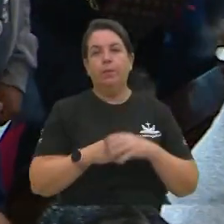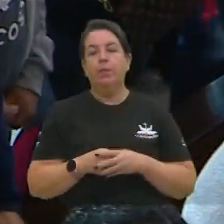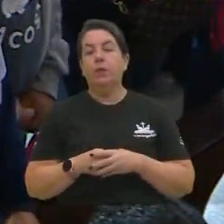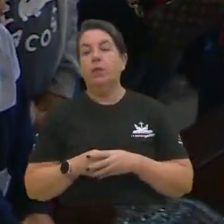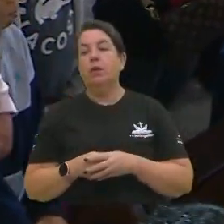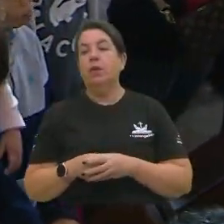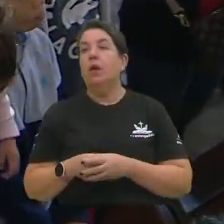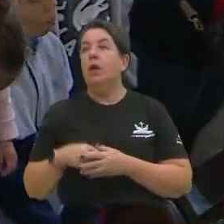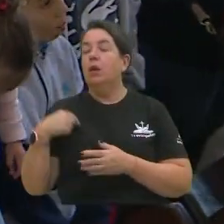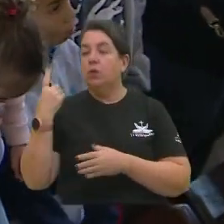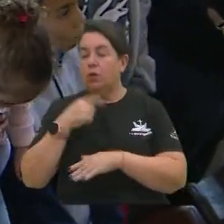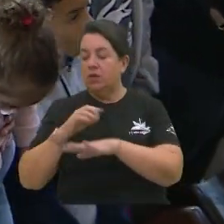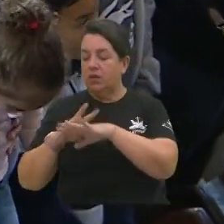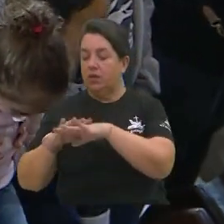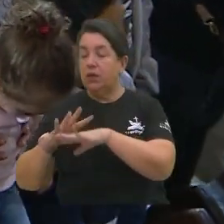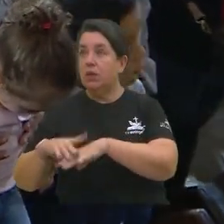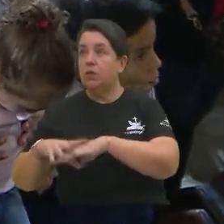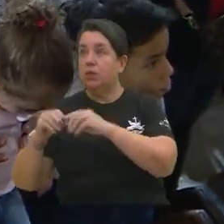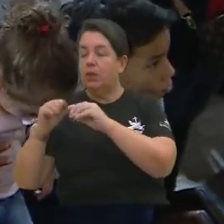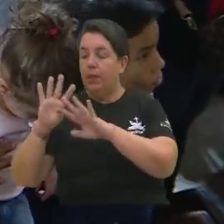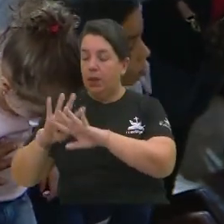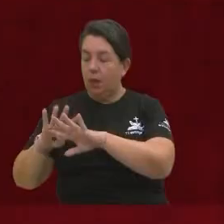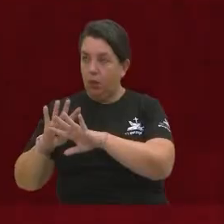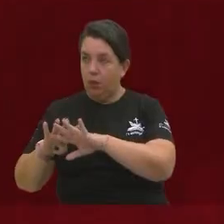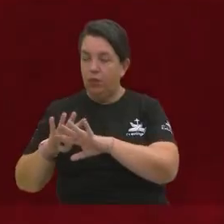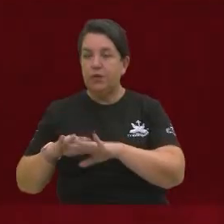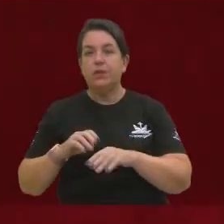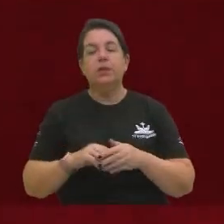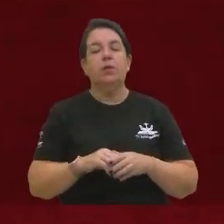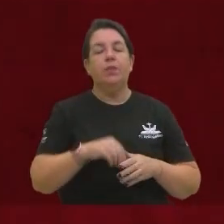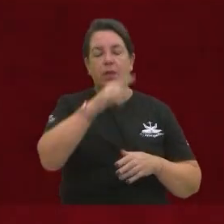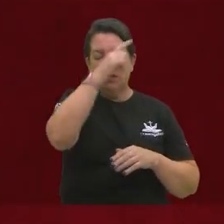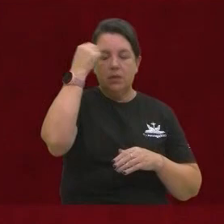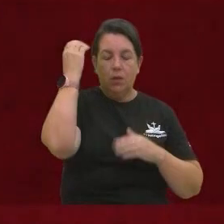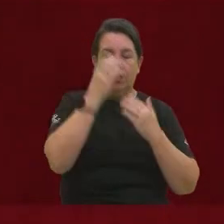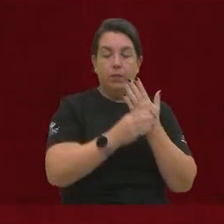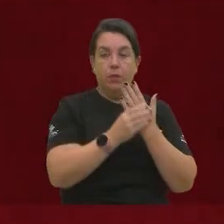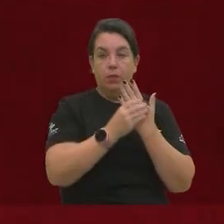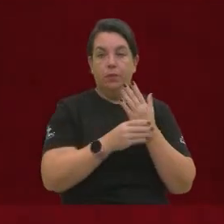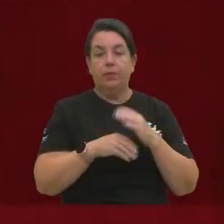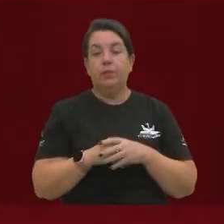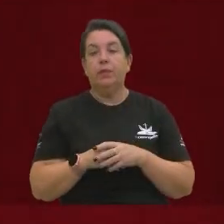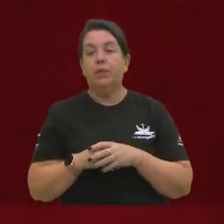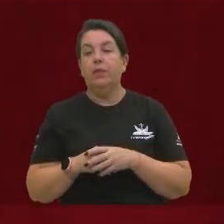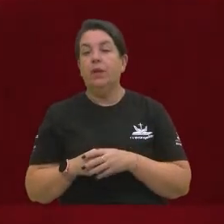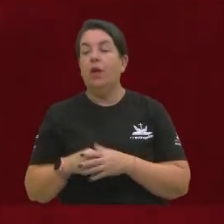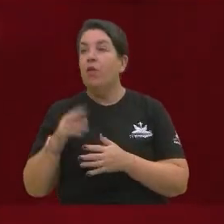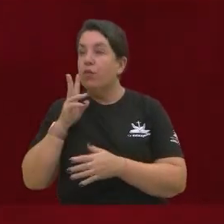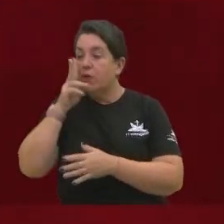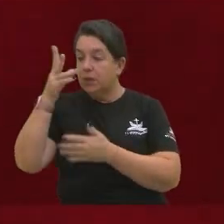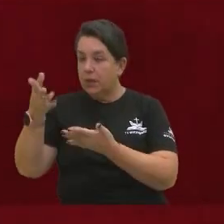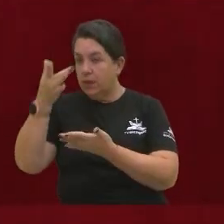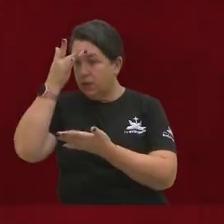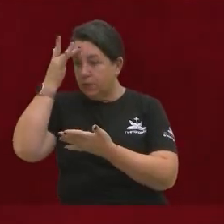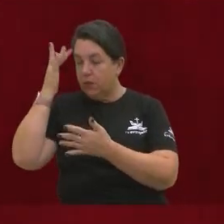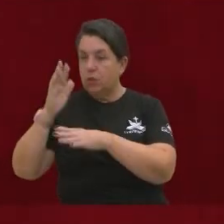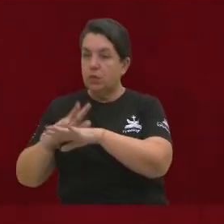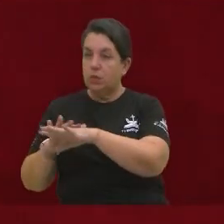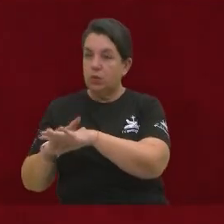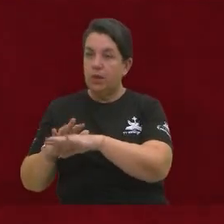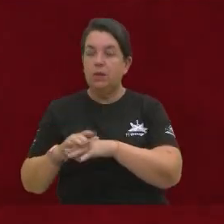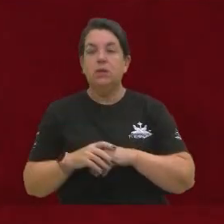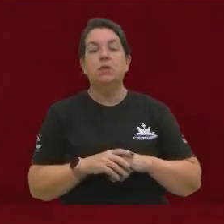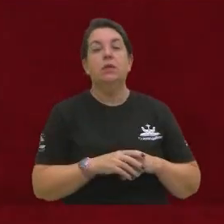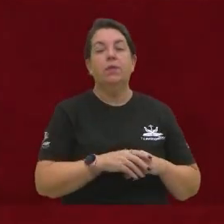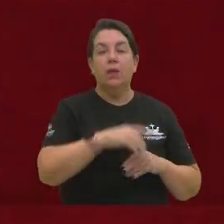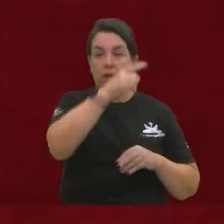Pio, curai nossas feridas pela confissão. São Pio, fortalecei os